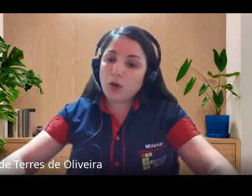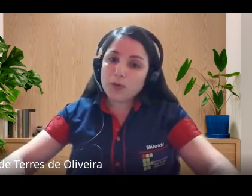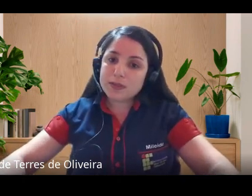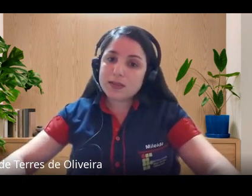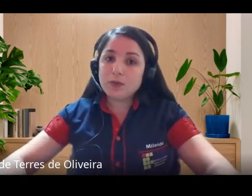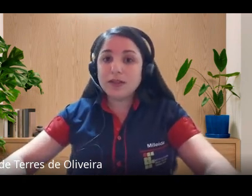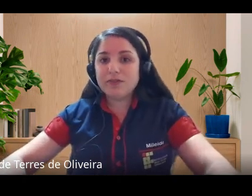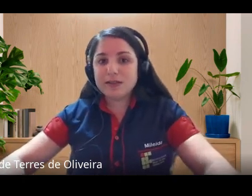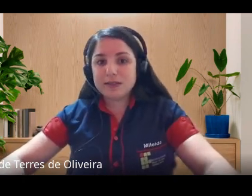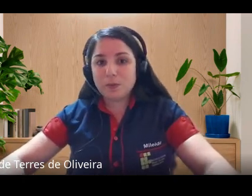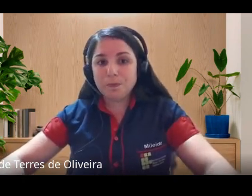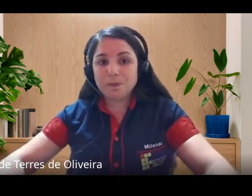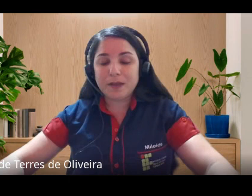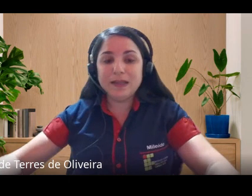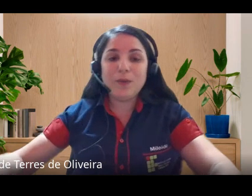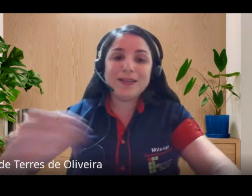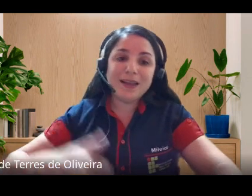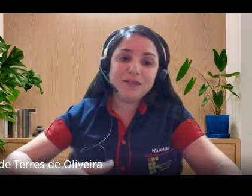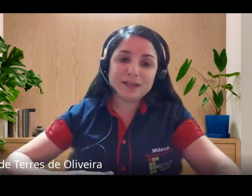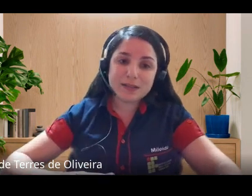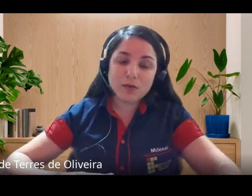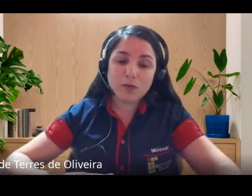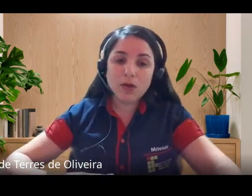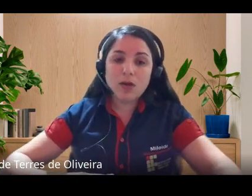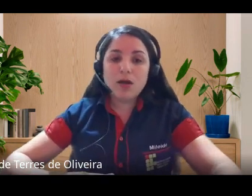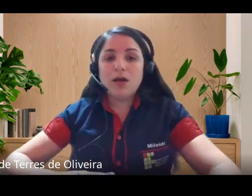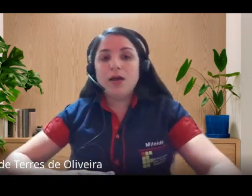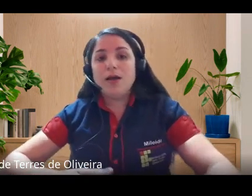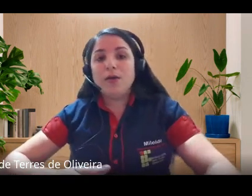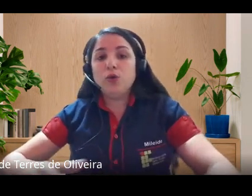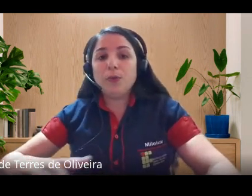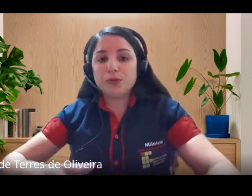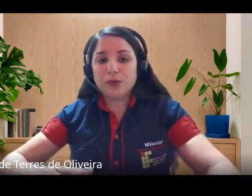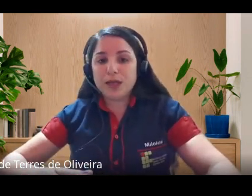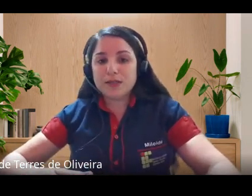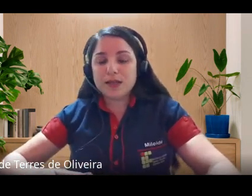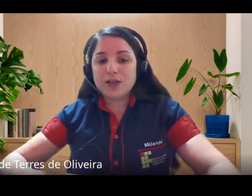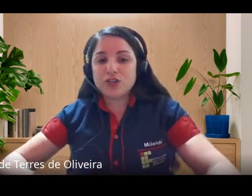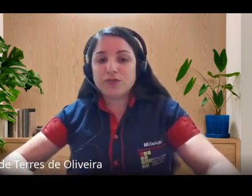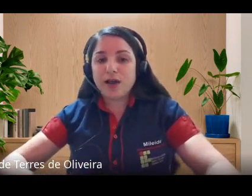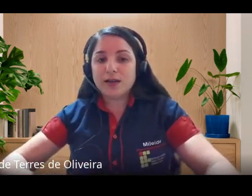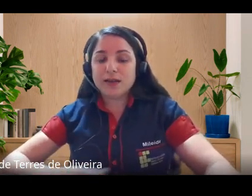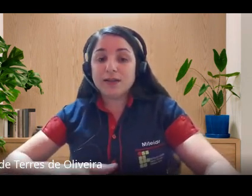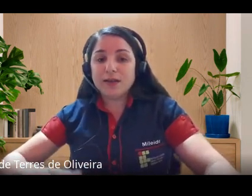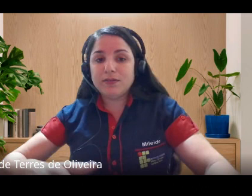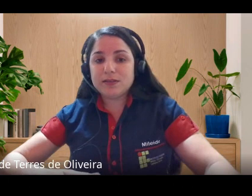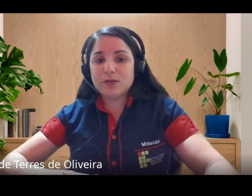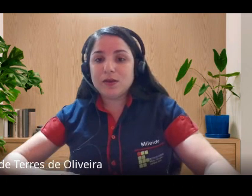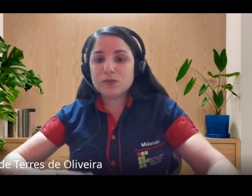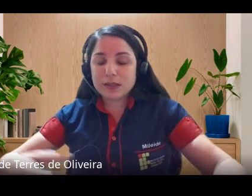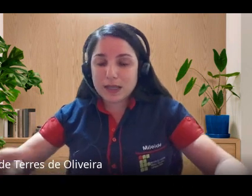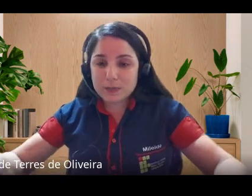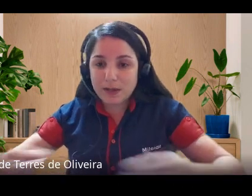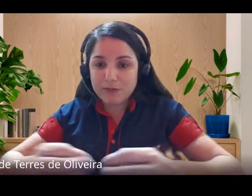da composição e da flexão. Então, a derivação, no português, a gente fala que a derivação